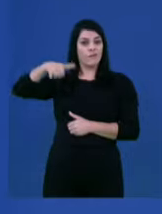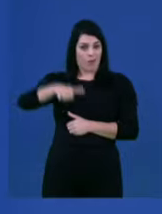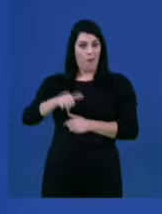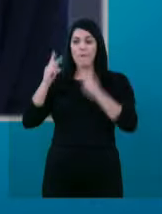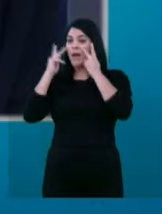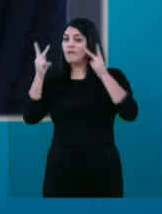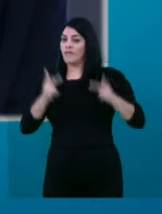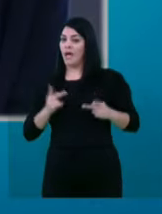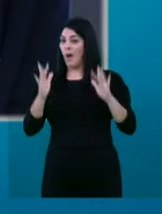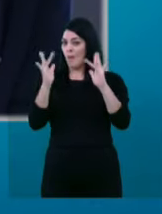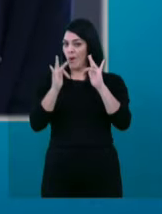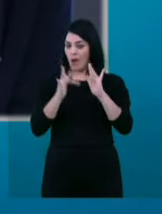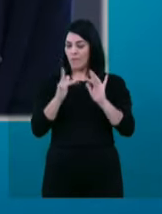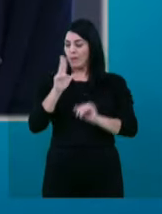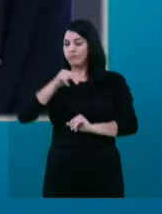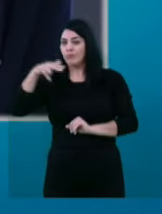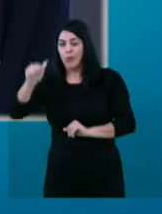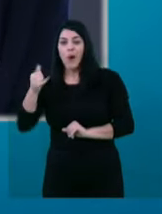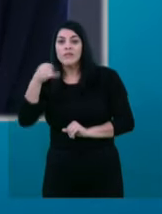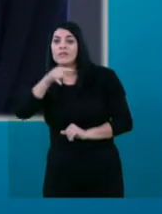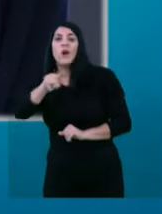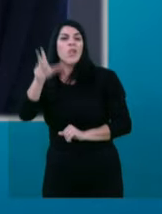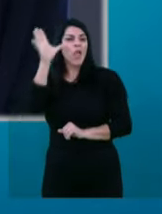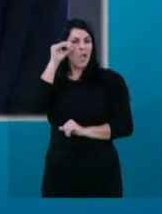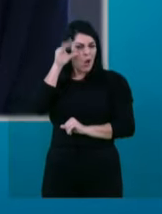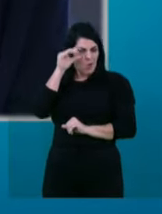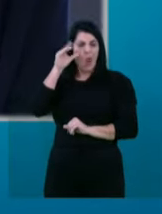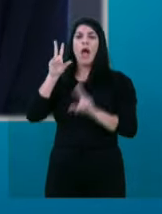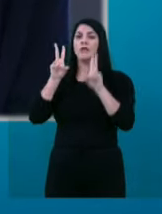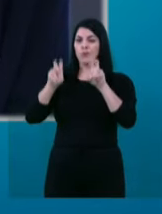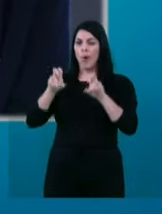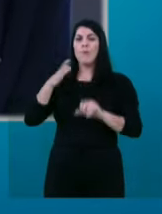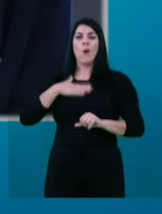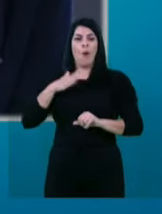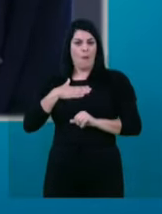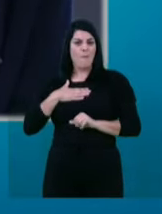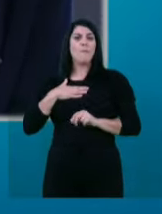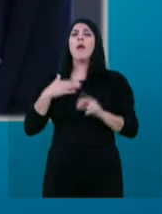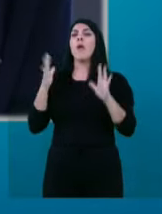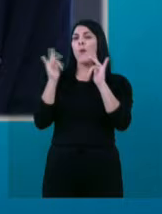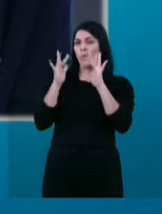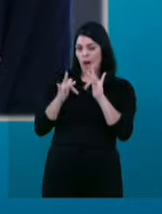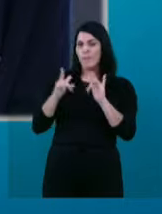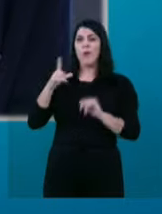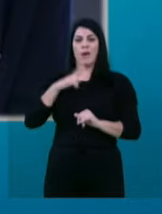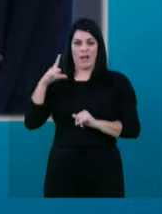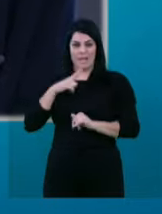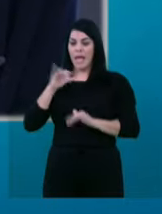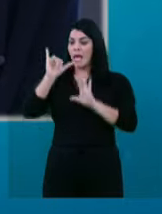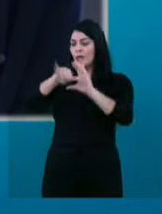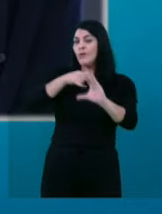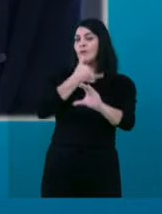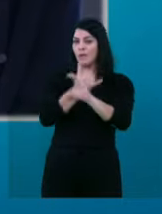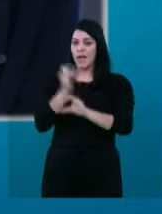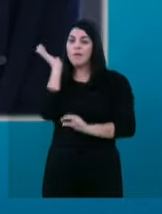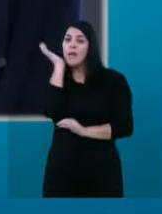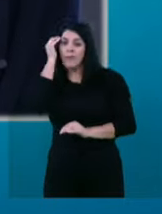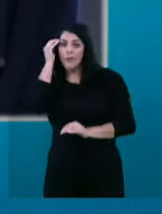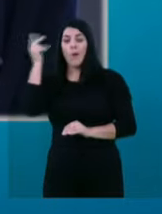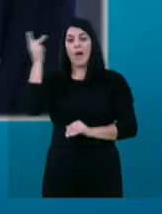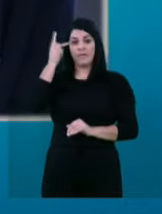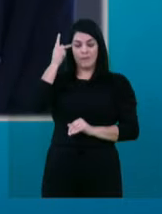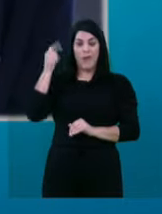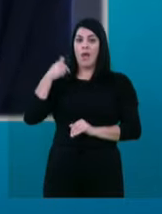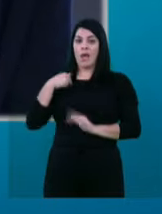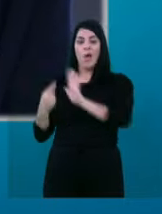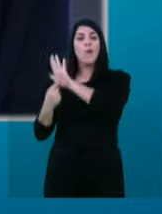para visitar o meu namorado. E se você está curiosa sobre o meu relacionamento pessoal, tem uma série no YouTube, Tabata Amaral SP, em